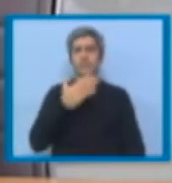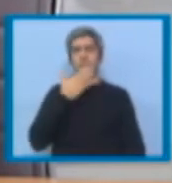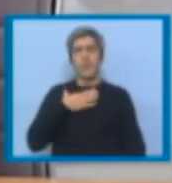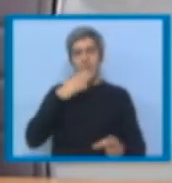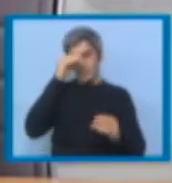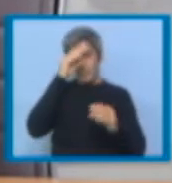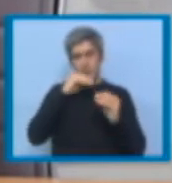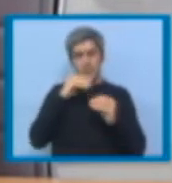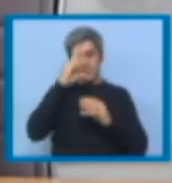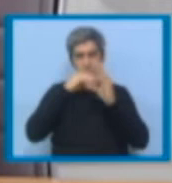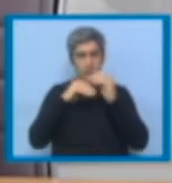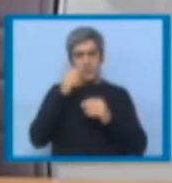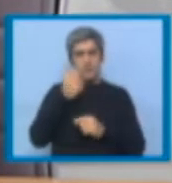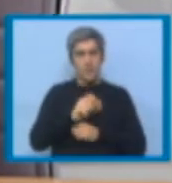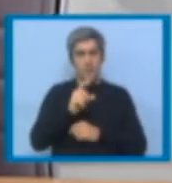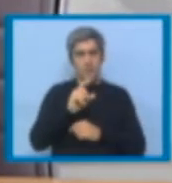Pedrógão.